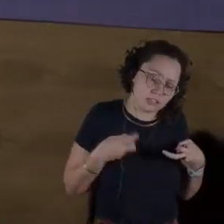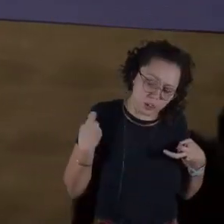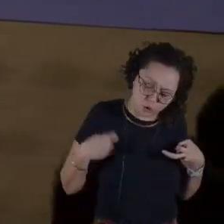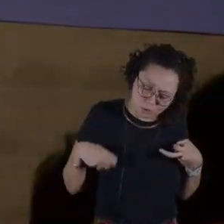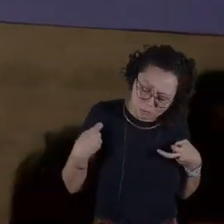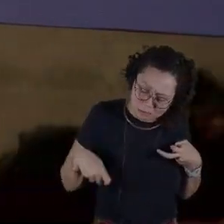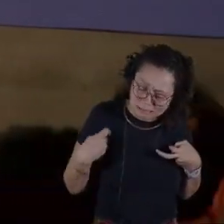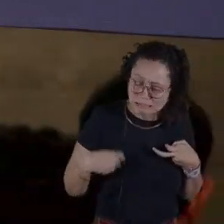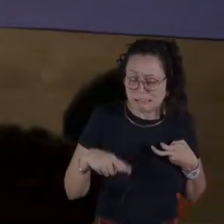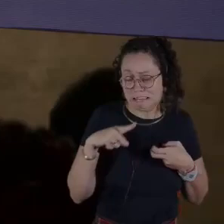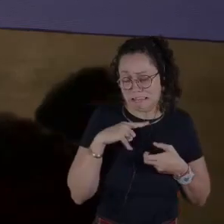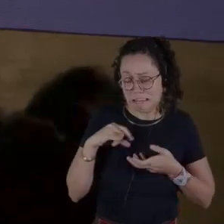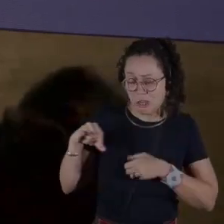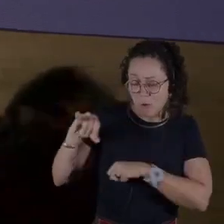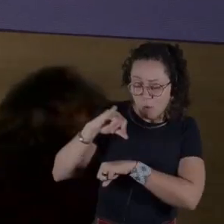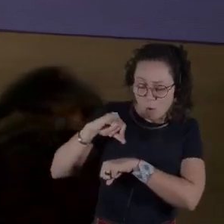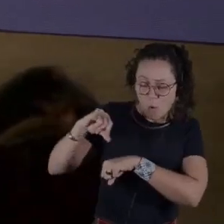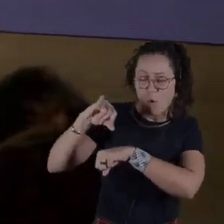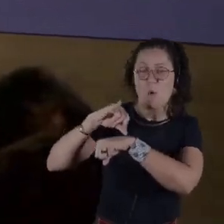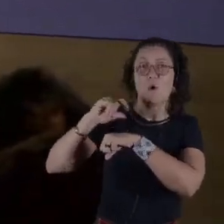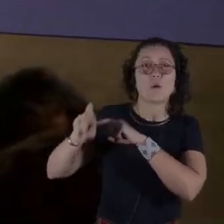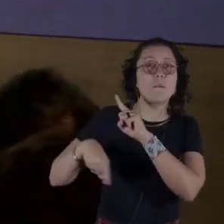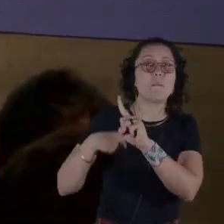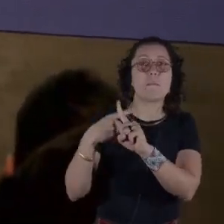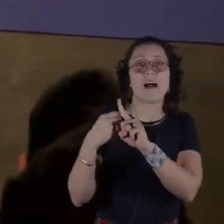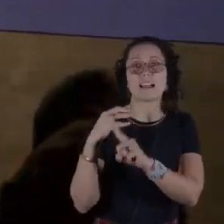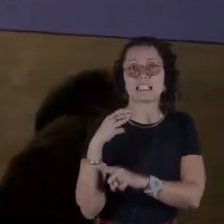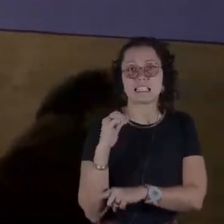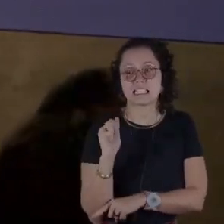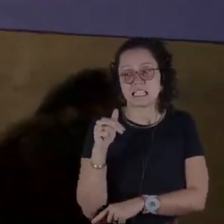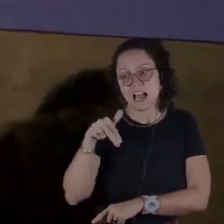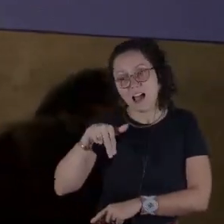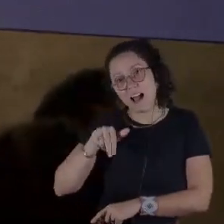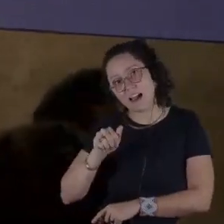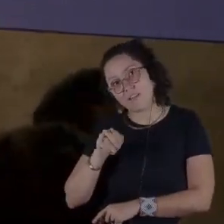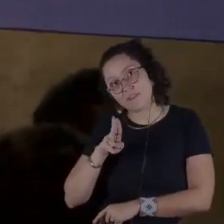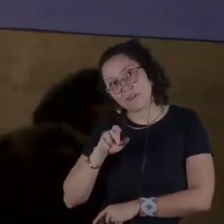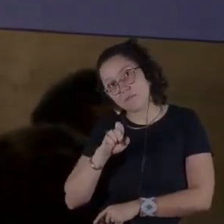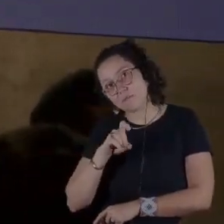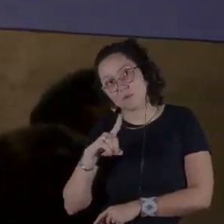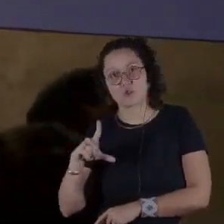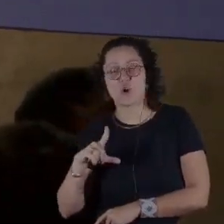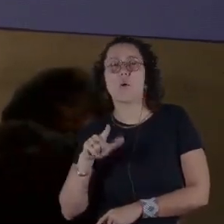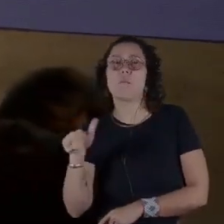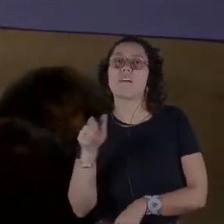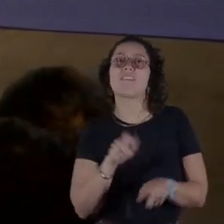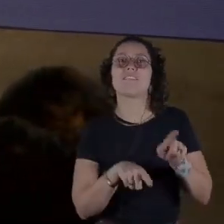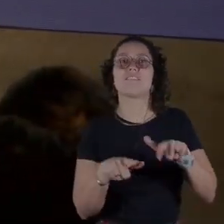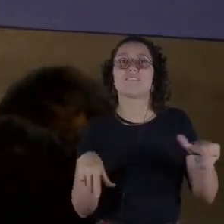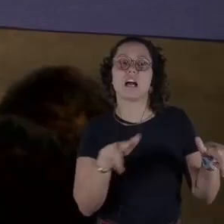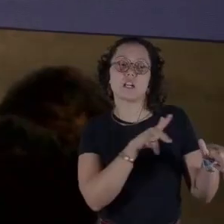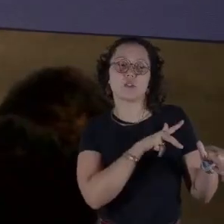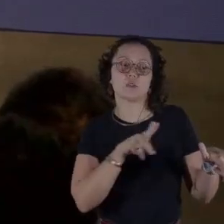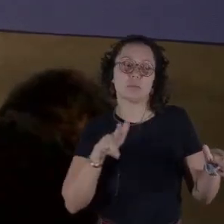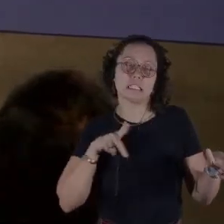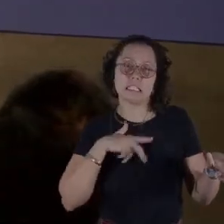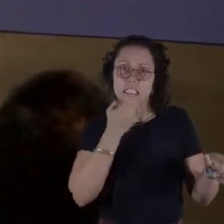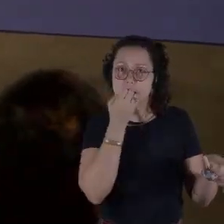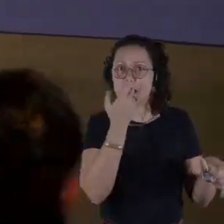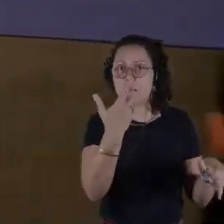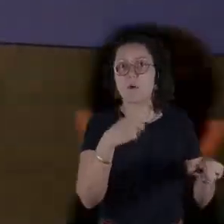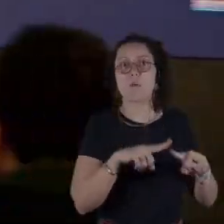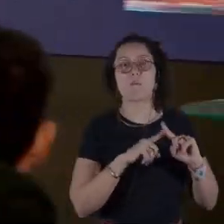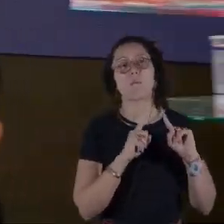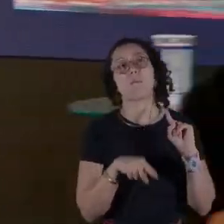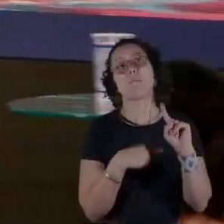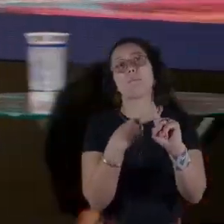óleo. Valproato com canabidiol são fantásticos para muitos pacientes, mas aumenta a toxicidade de